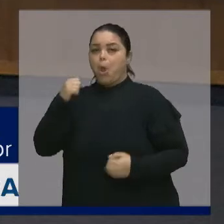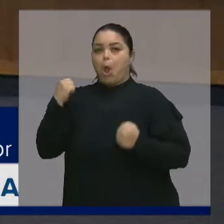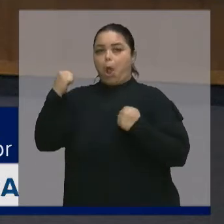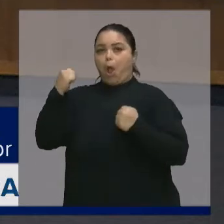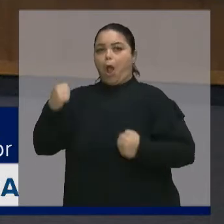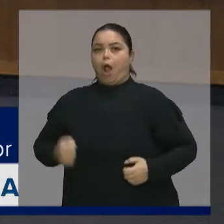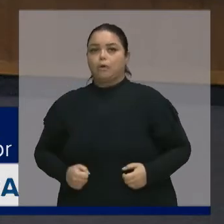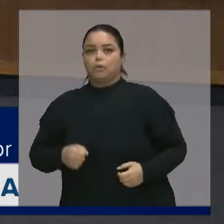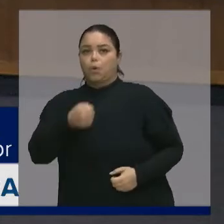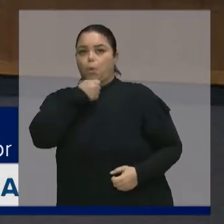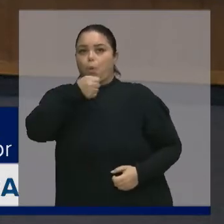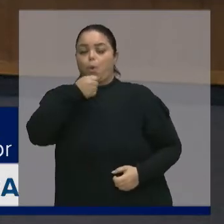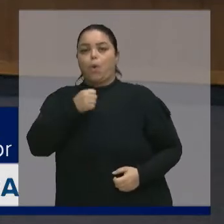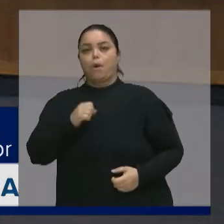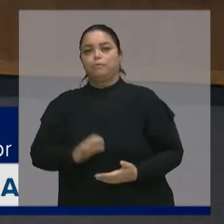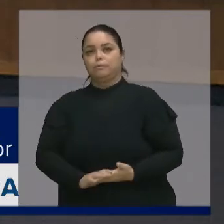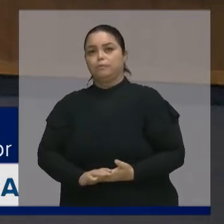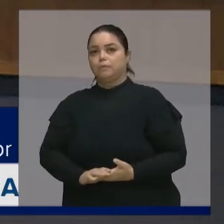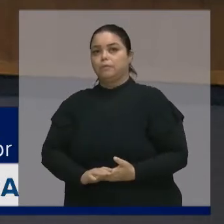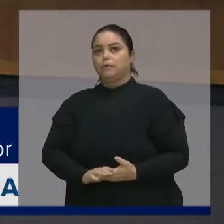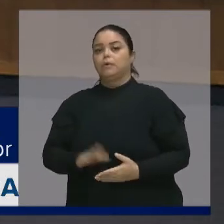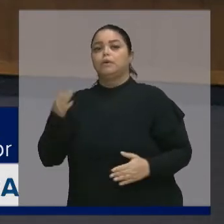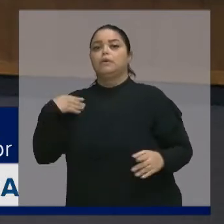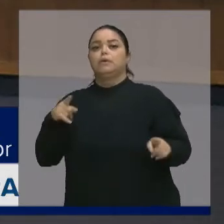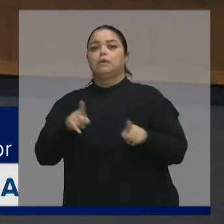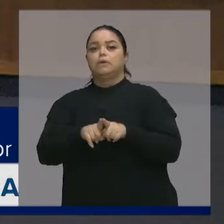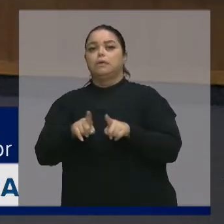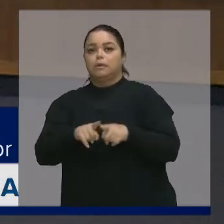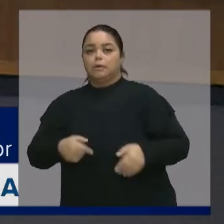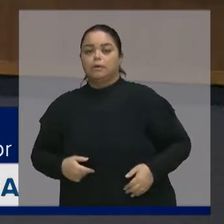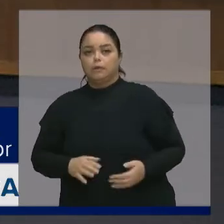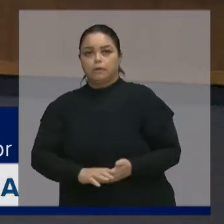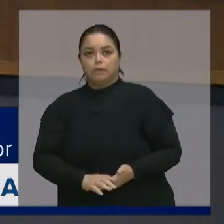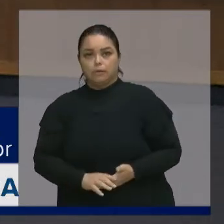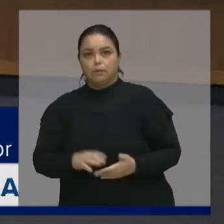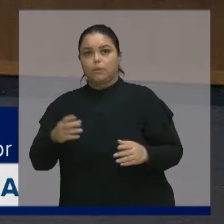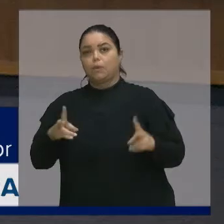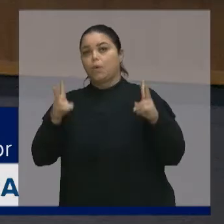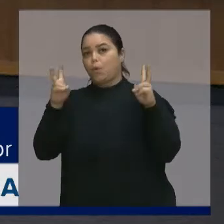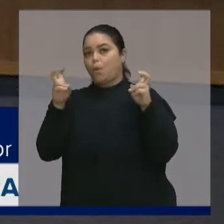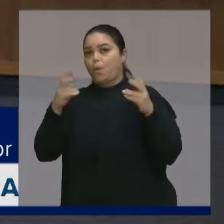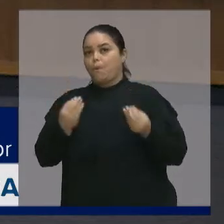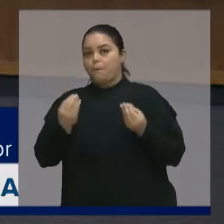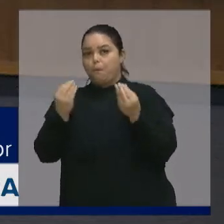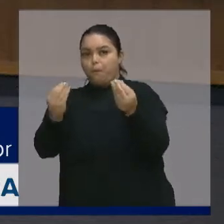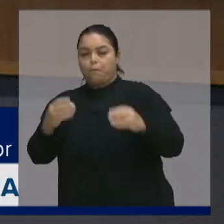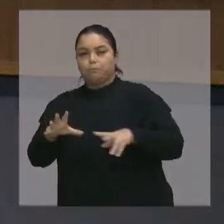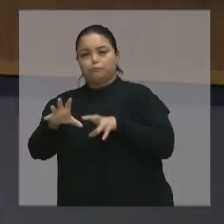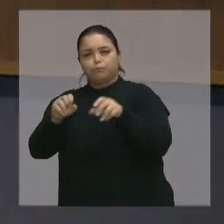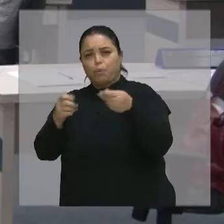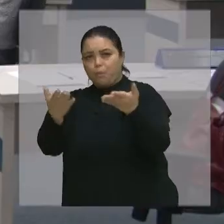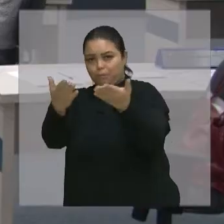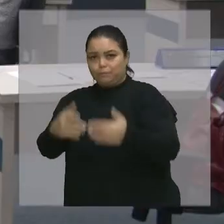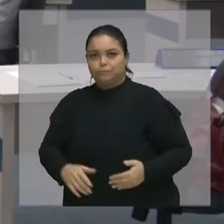esse jornalista e a casa vai também ganhar muito dando esse título para o Abranches.